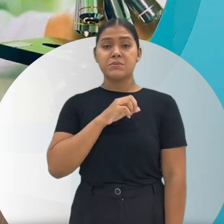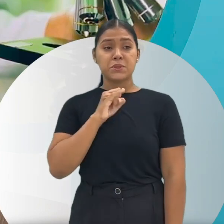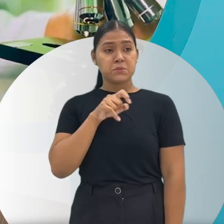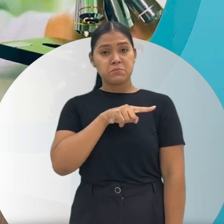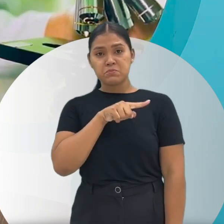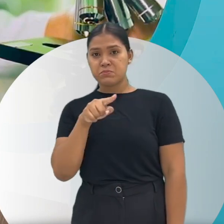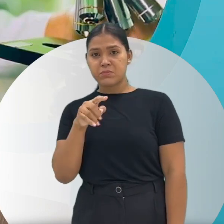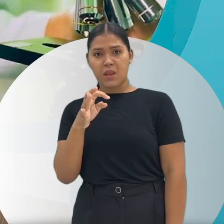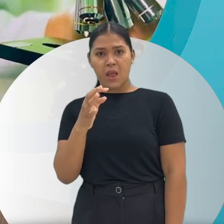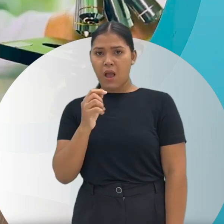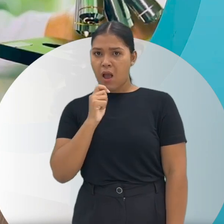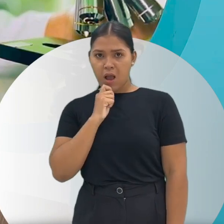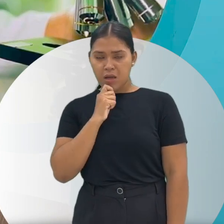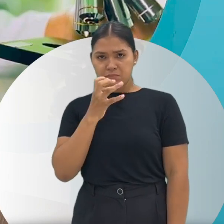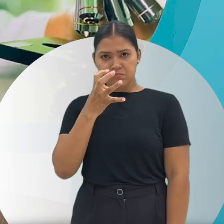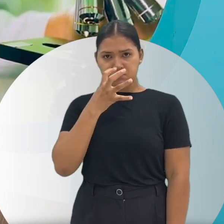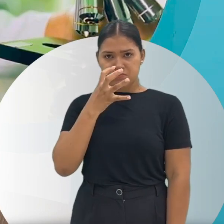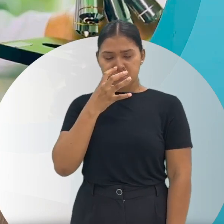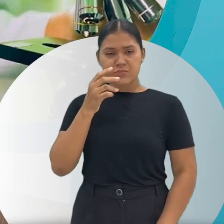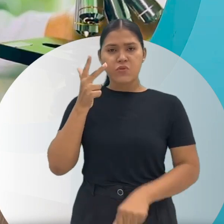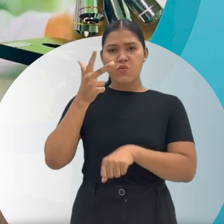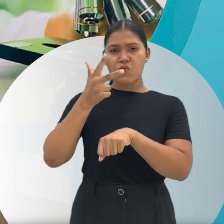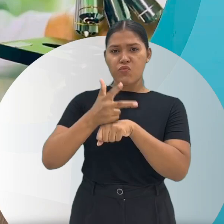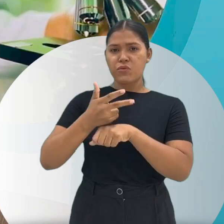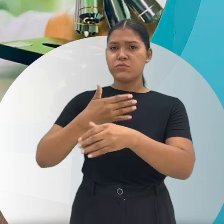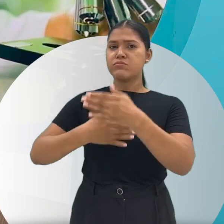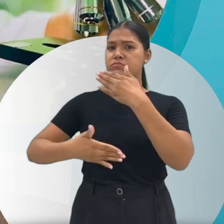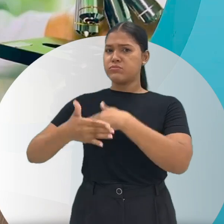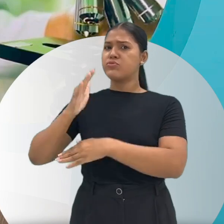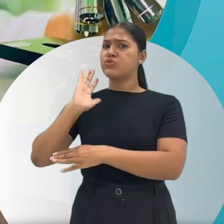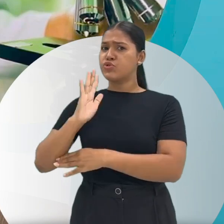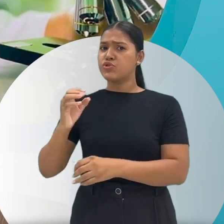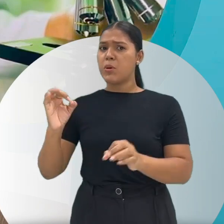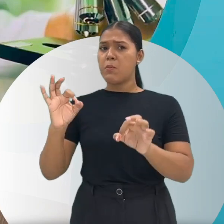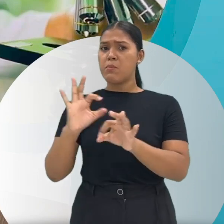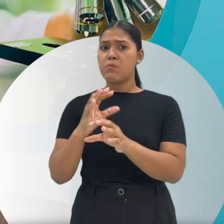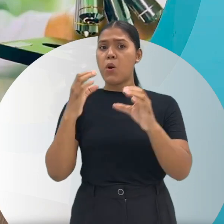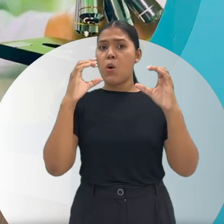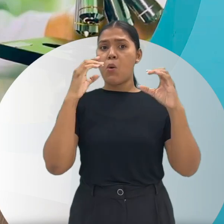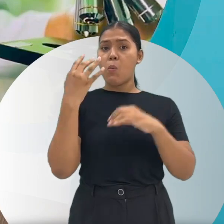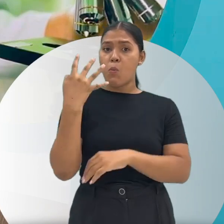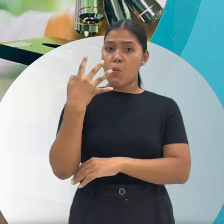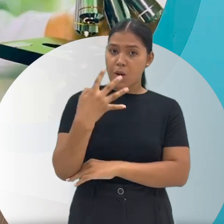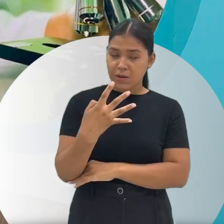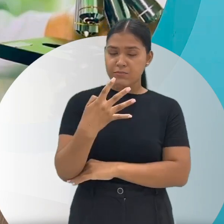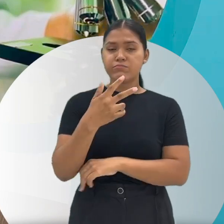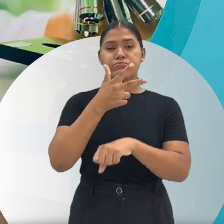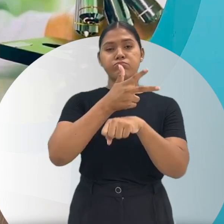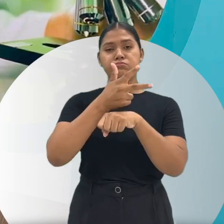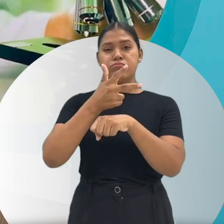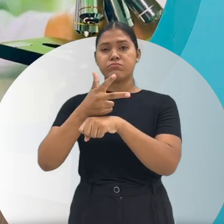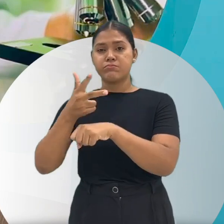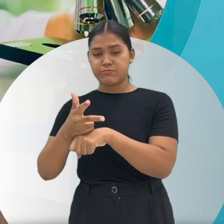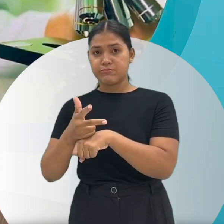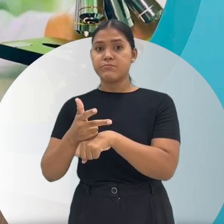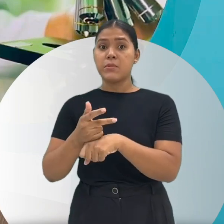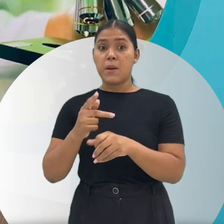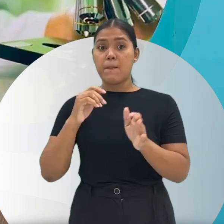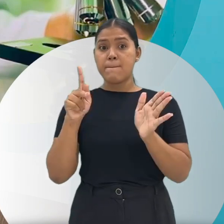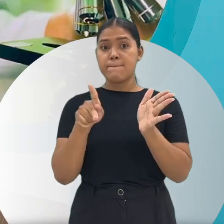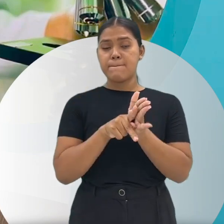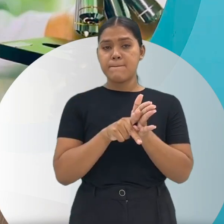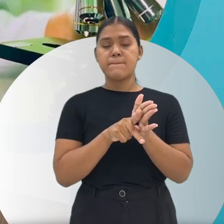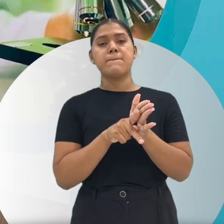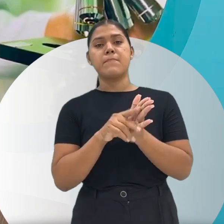não assistiram os episódios anteriores, a gente já tem 4, estão lá no nosso canal do YouTube, no canal no YouTube do IFRO.